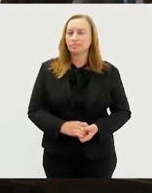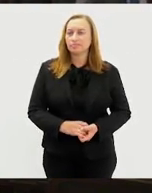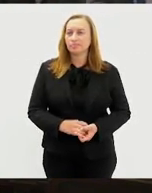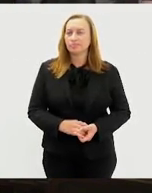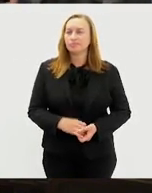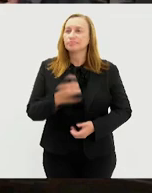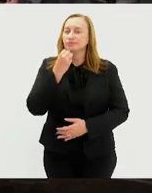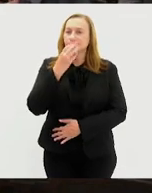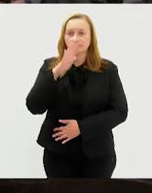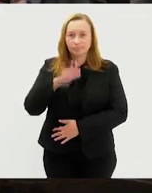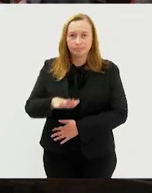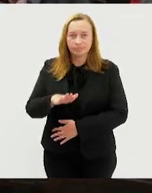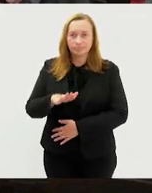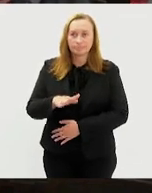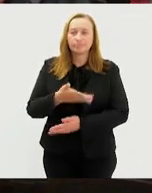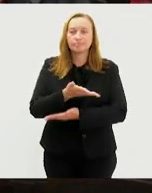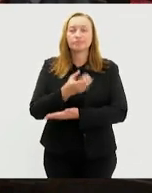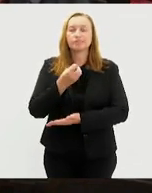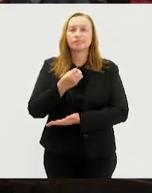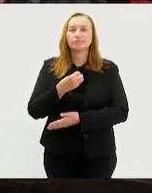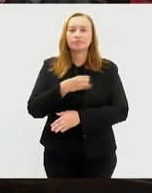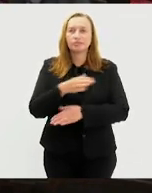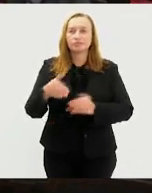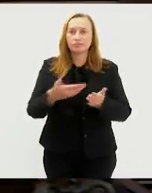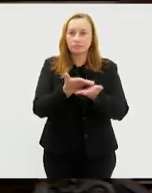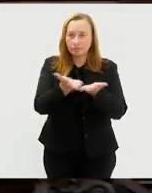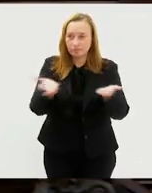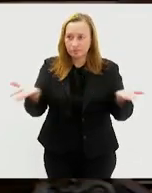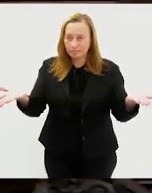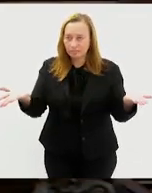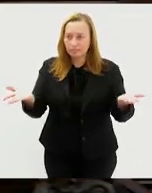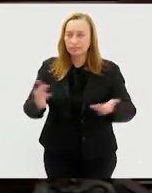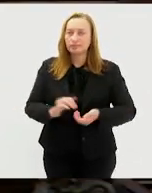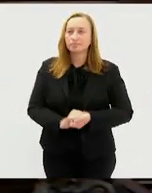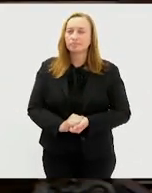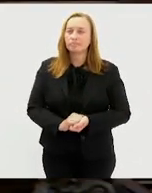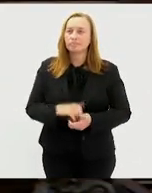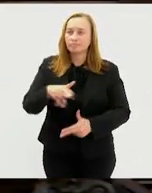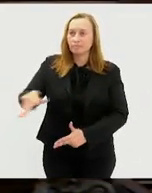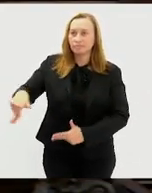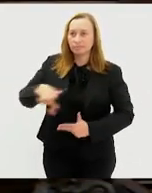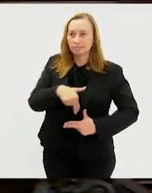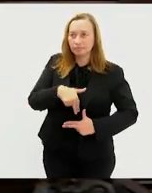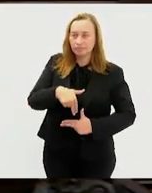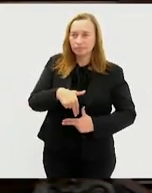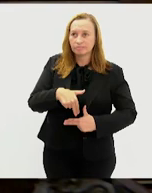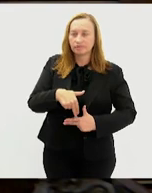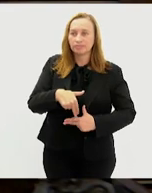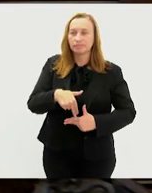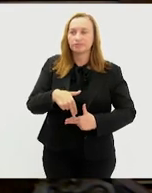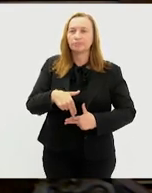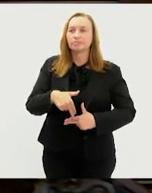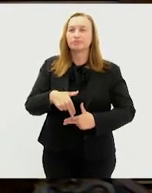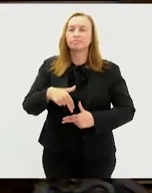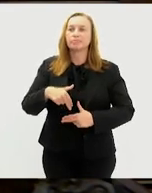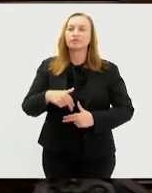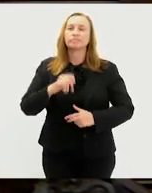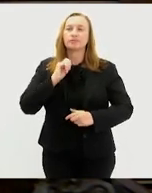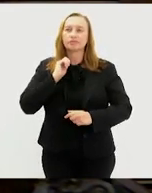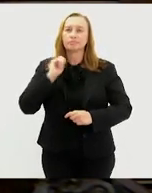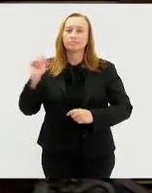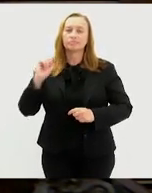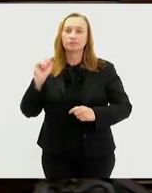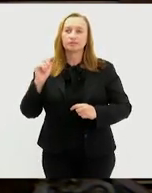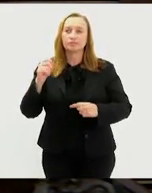Boa tarde a todos e todas Suba aqui a Tribuna do Palácio Tiradentes para debater